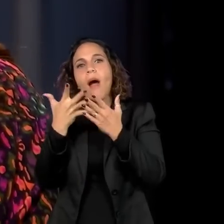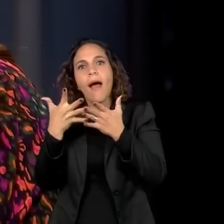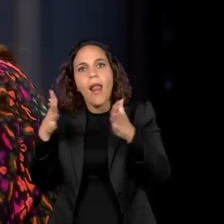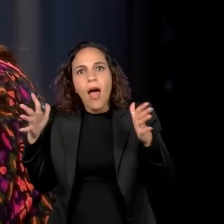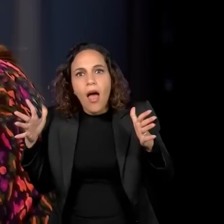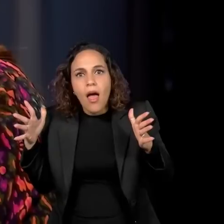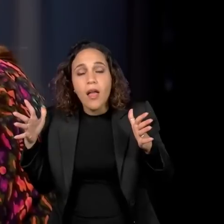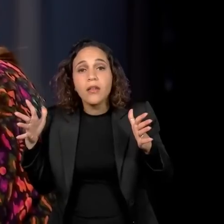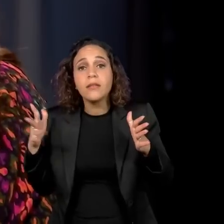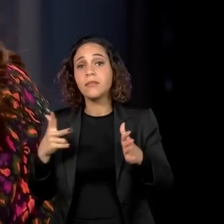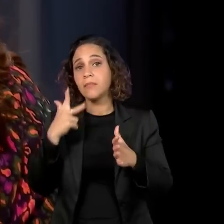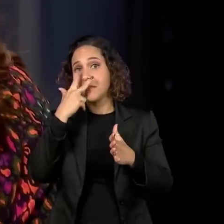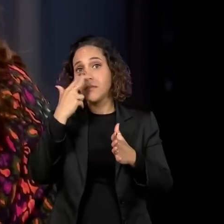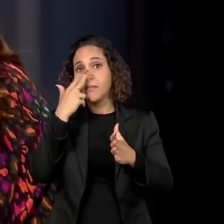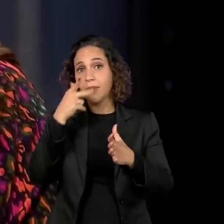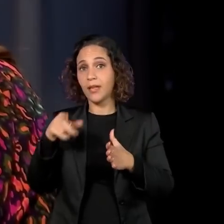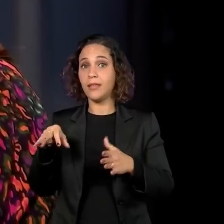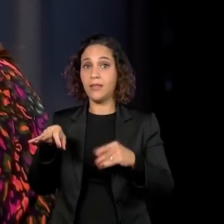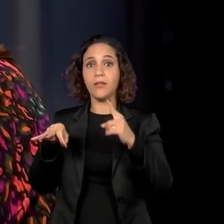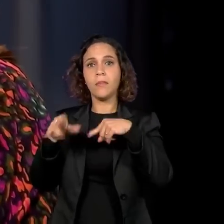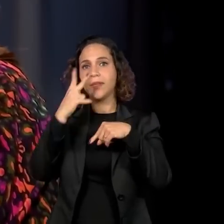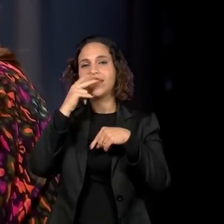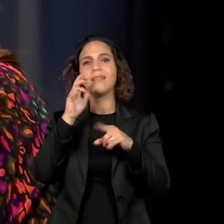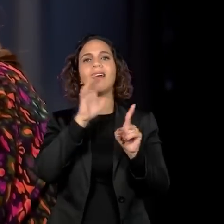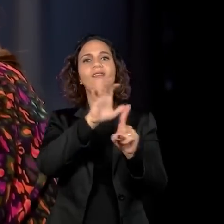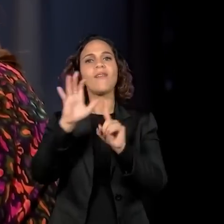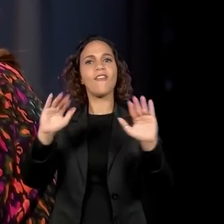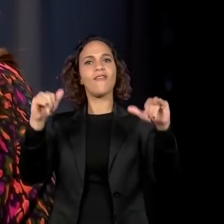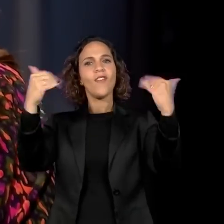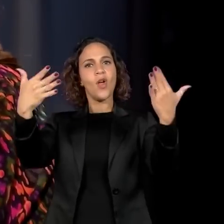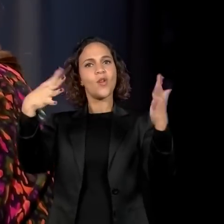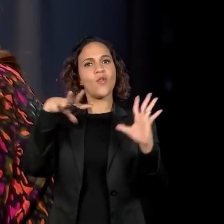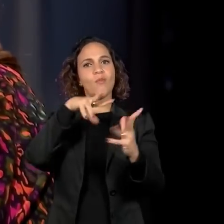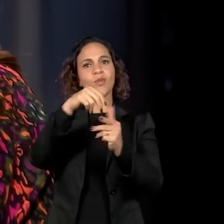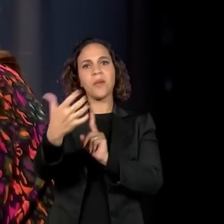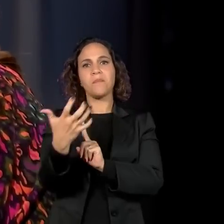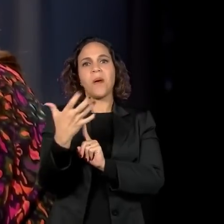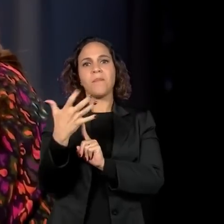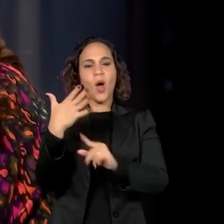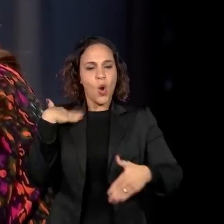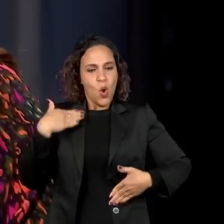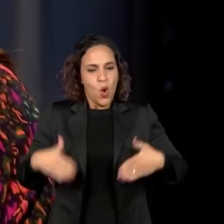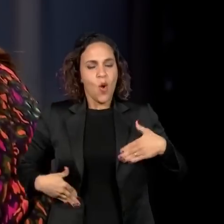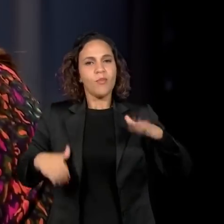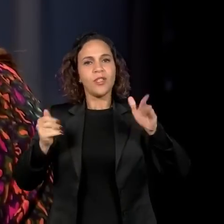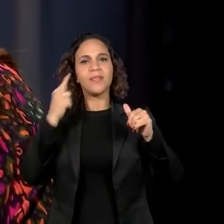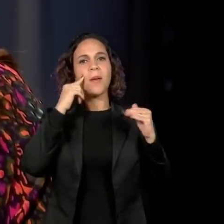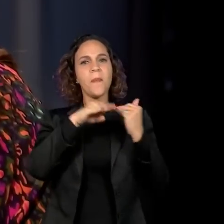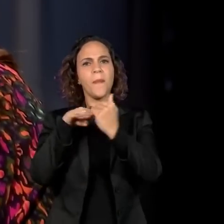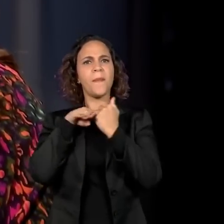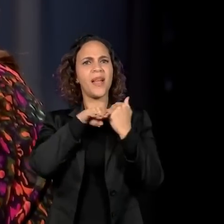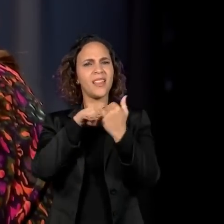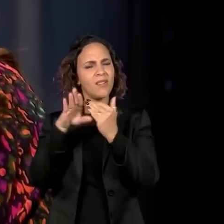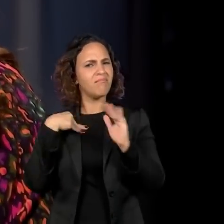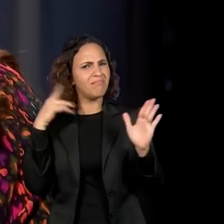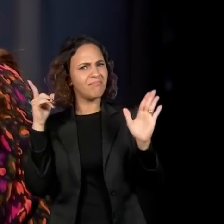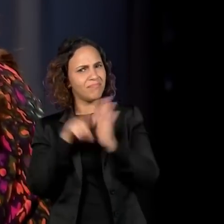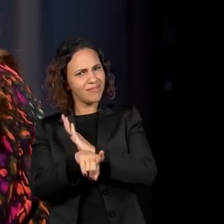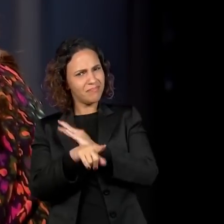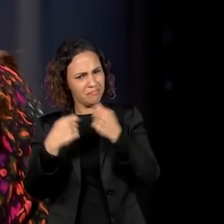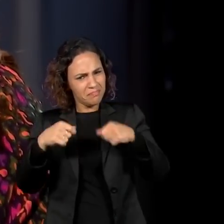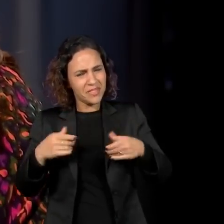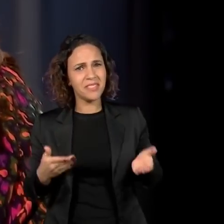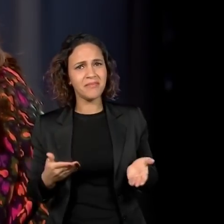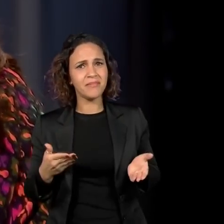para os nossos genitais toda essa pressão estética que o resto do nosso corpo já sofre, né? E aí eu te pergunto, né?